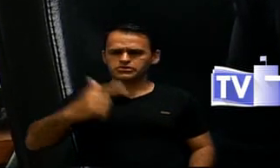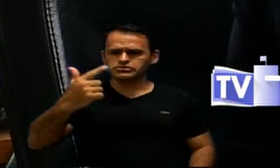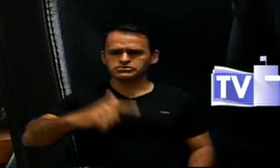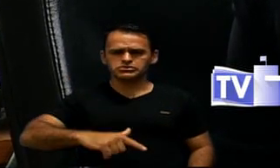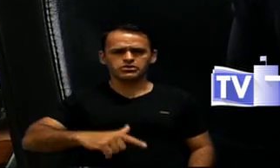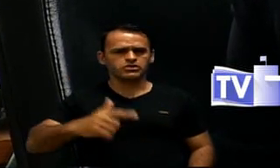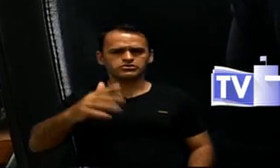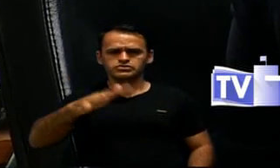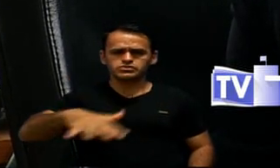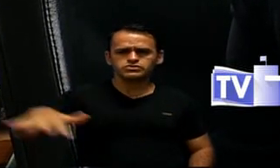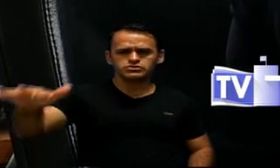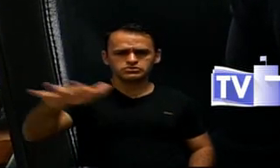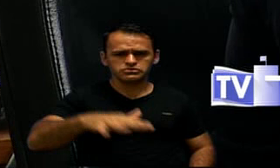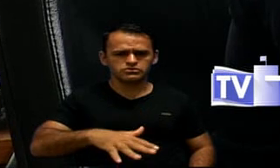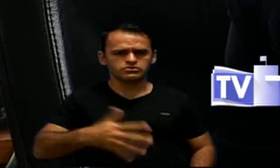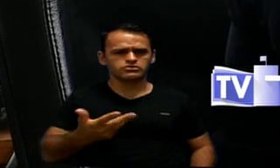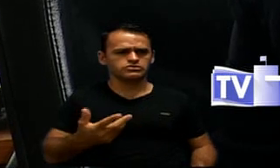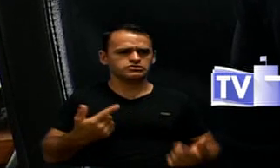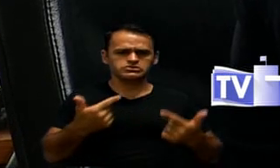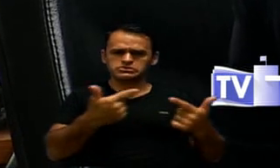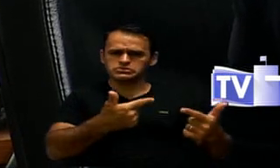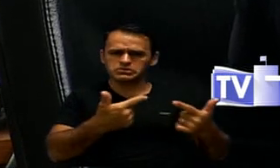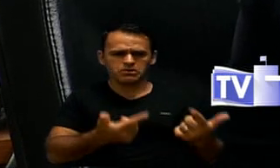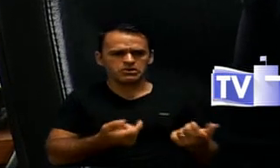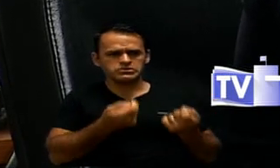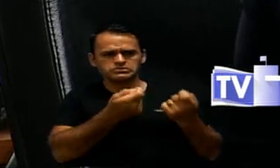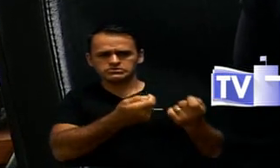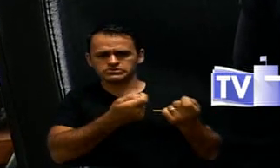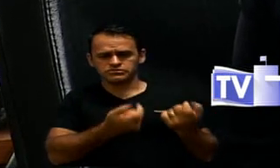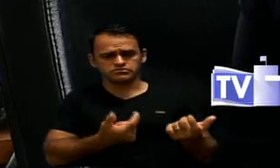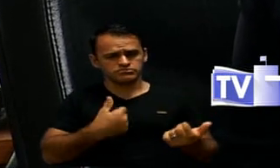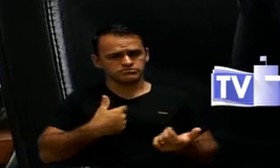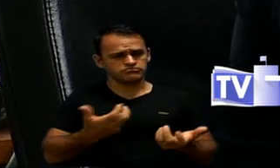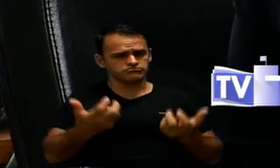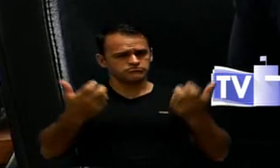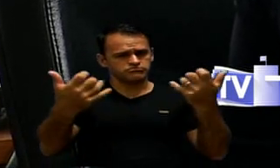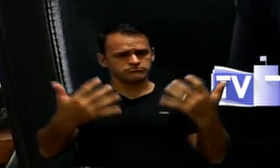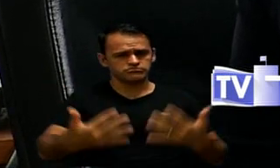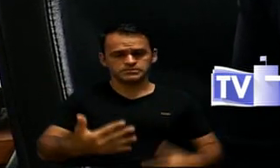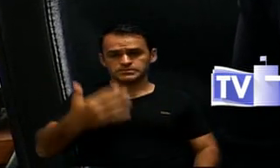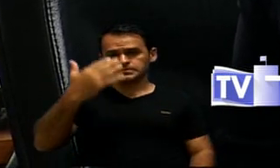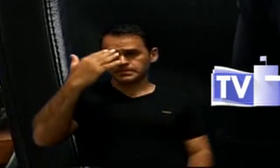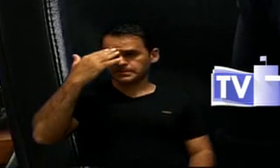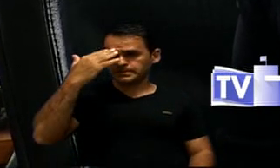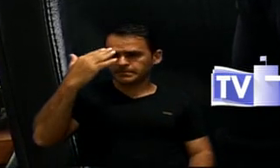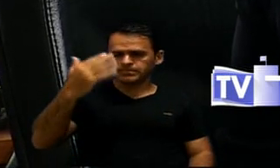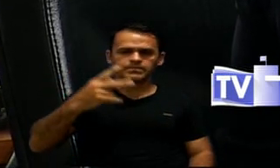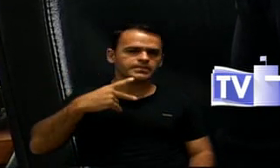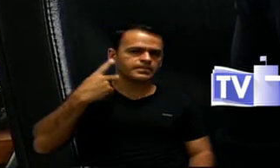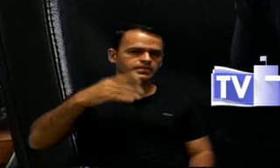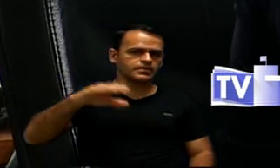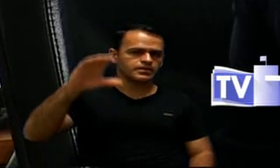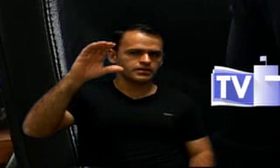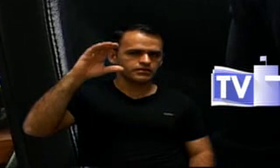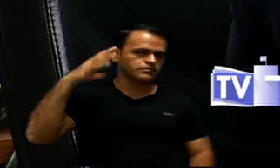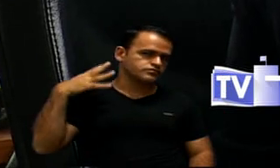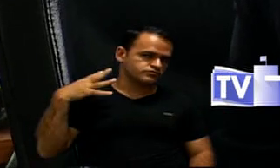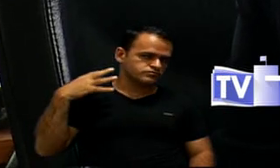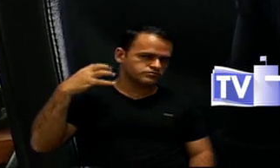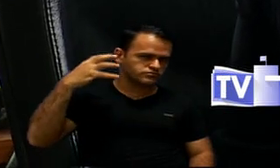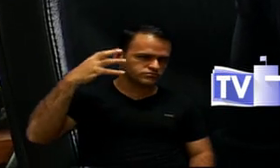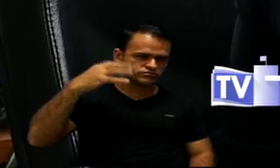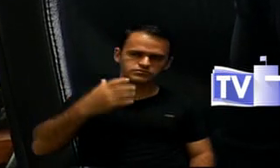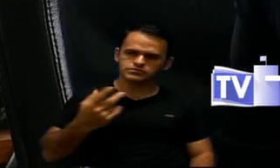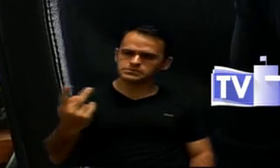pela sociedade, tá? Então, era isso que eu gostaria de colocar. Agradeço, vereadora Fernanda, né, que nós já tivemos